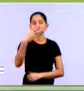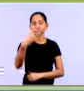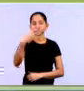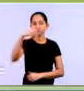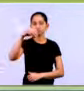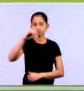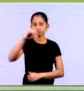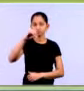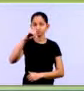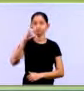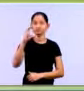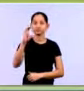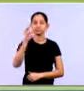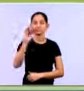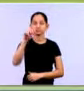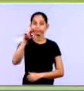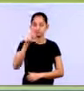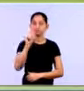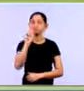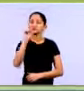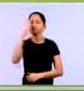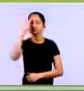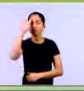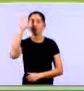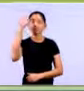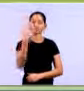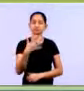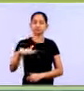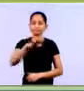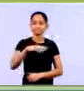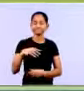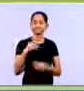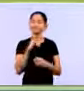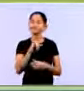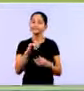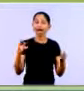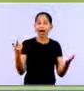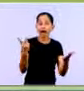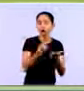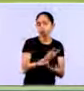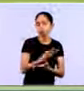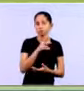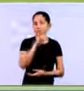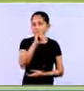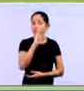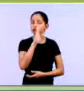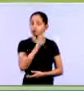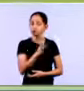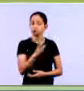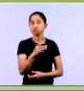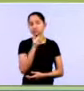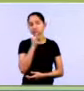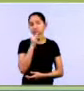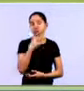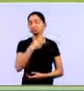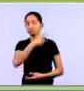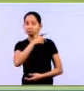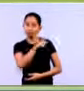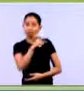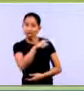139 do CTN. E o que ocorre? Ocorrido o fato gerador, que é a situação que o sujeito